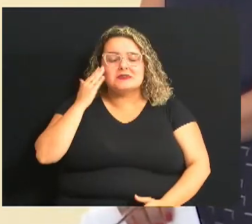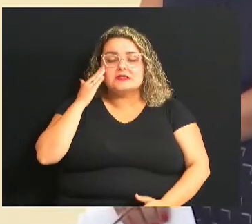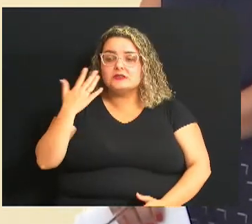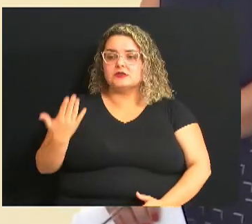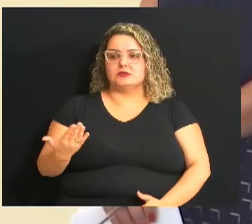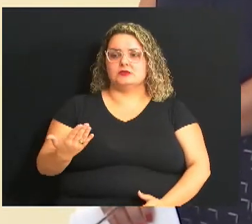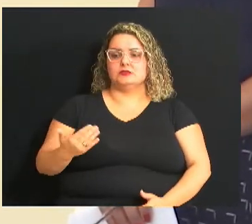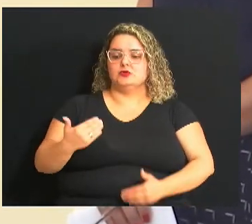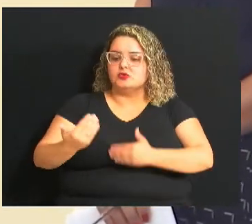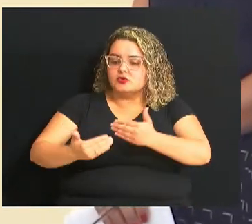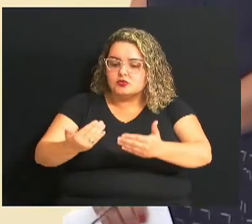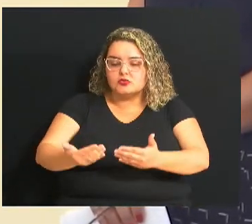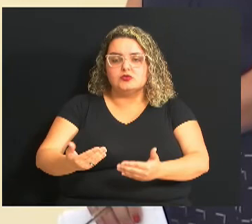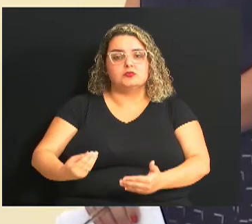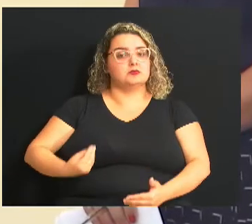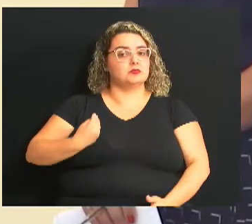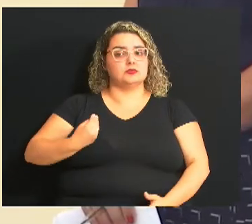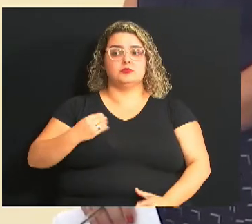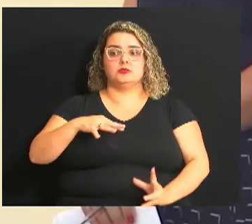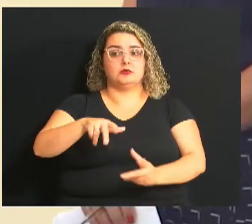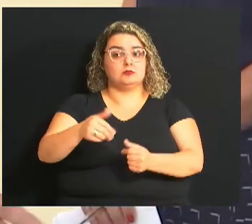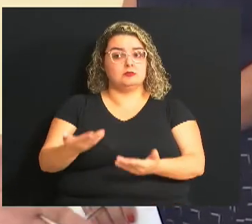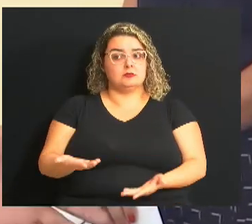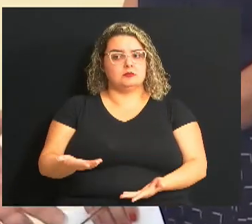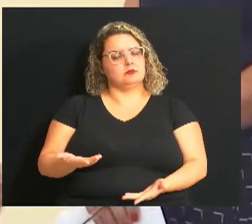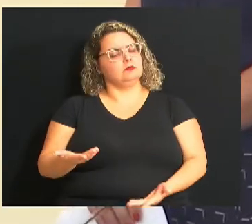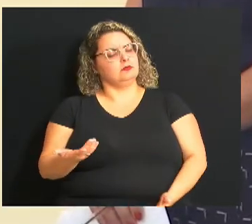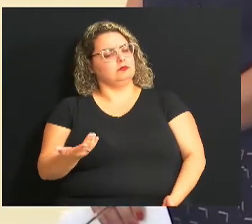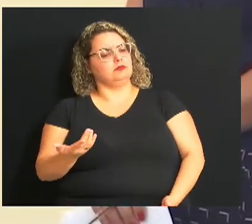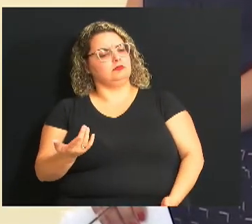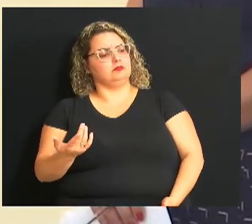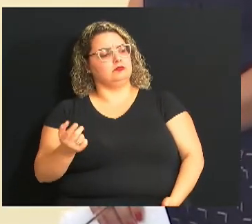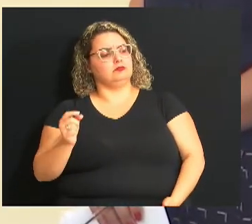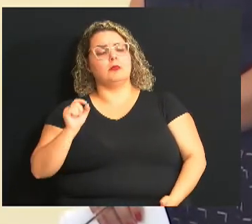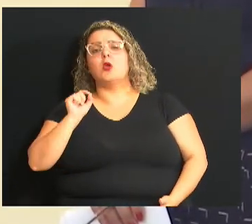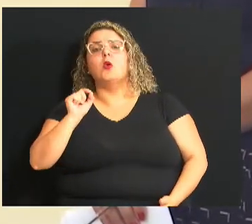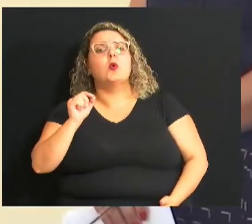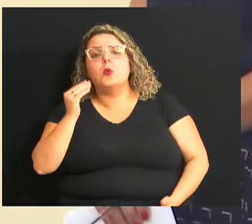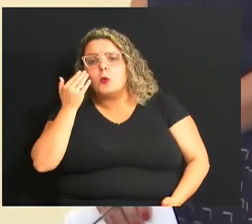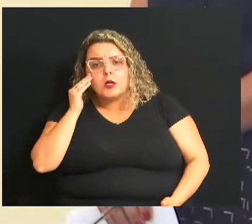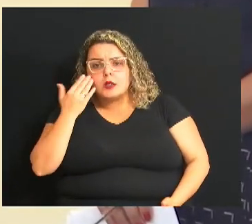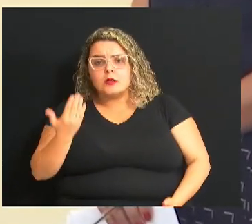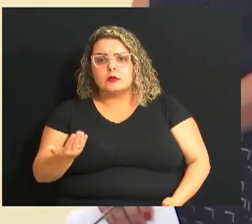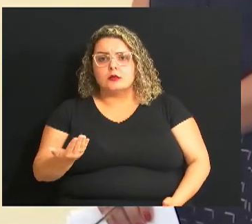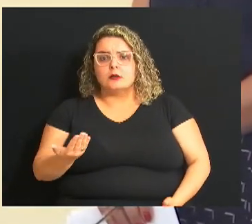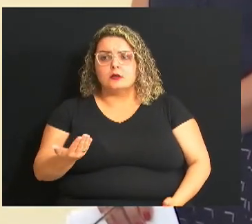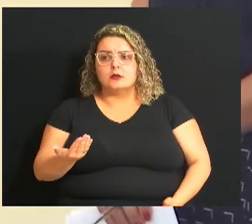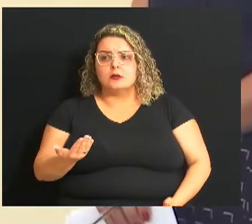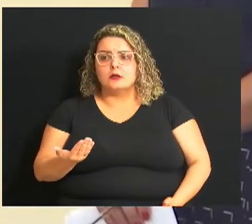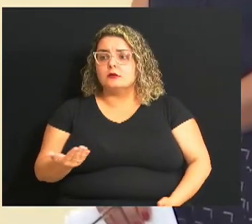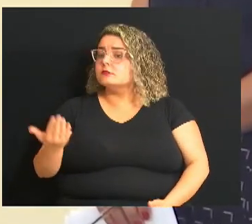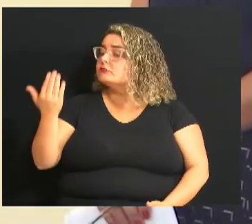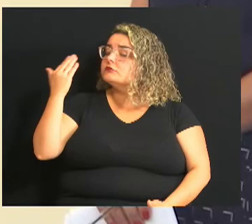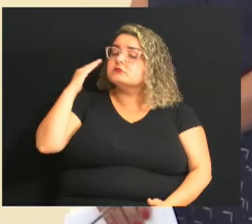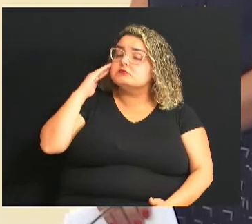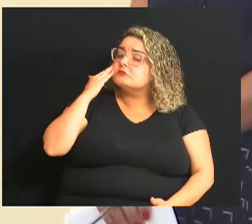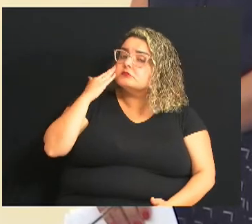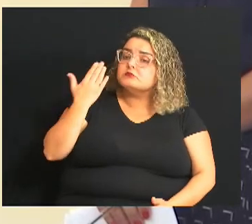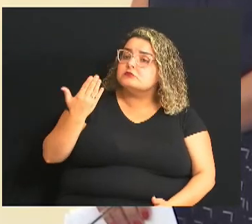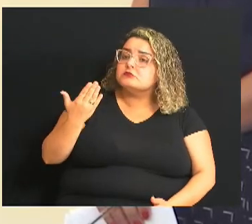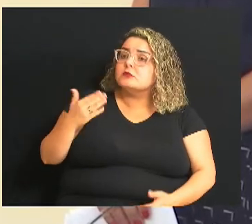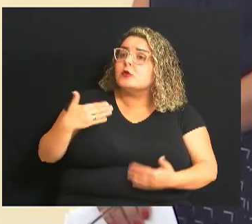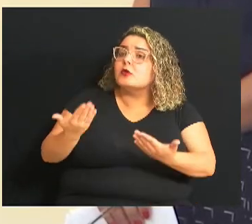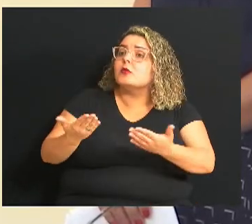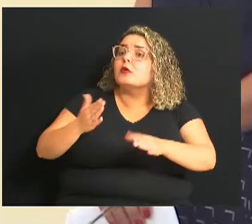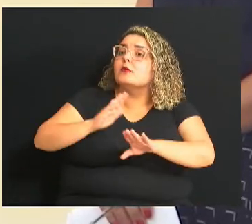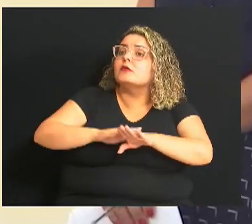o tempo todo que eu fiquei lá. E aí, então, o Criador pergunta, bom, o que você não entendeu? eu não entendi qual a função do